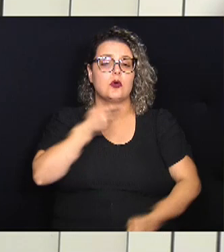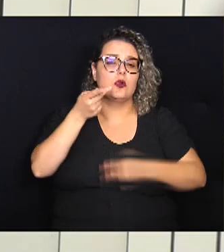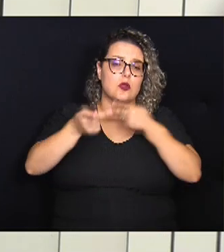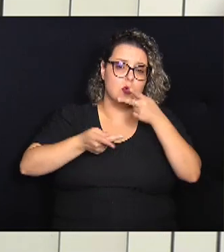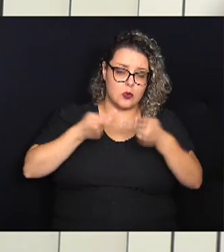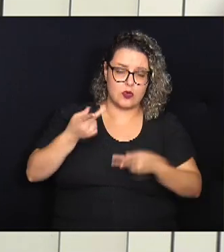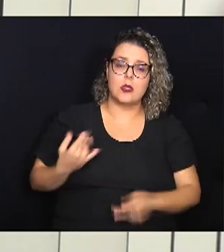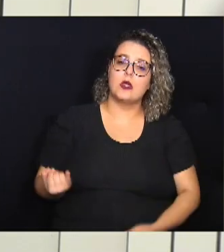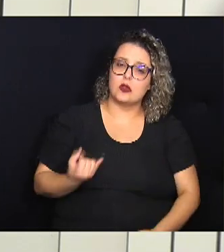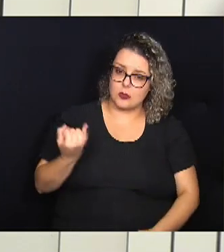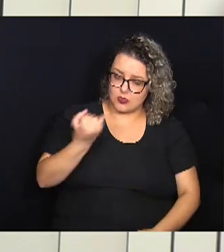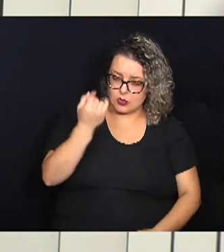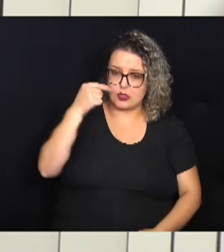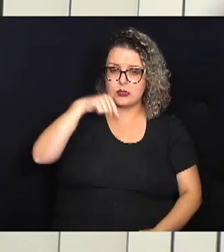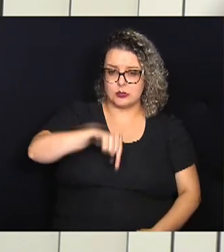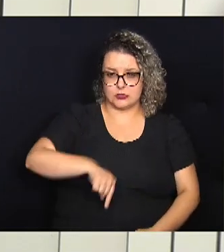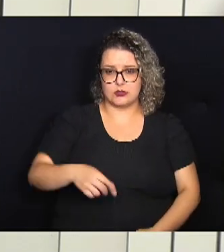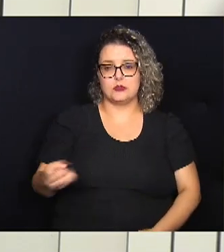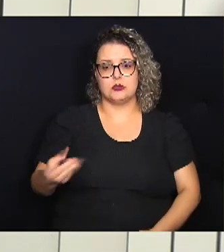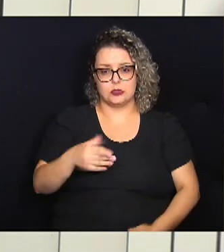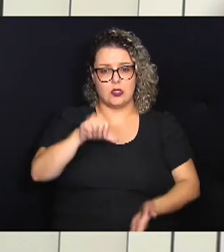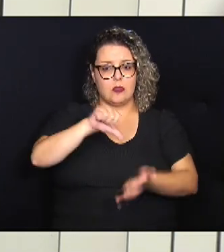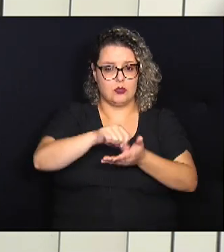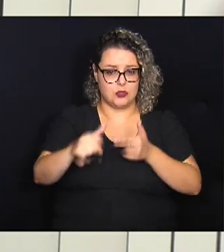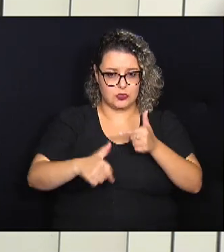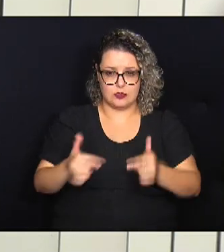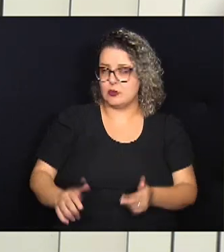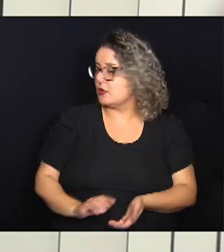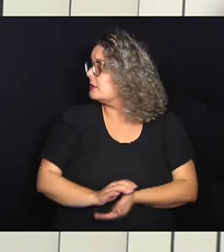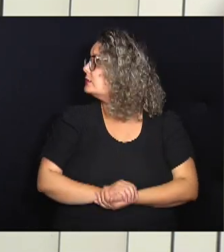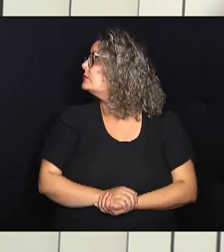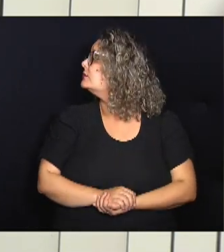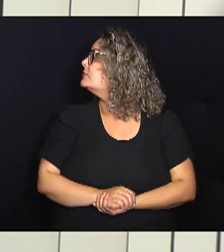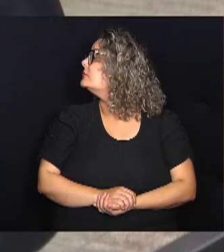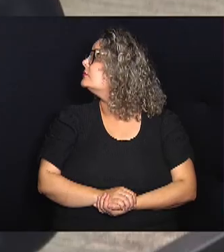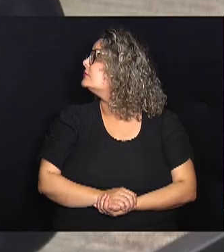da importância desses novos postos de trabalho.